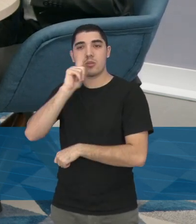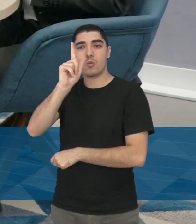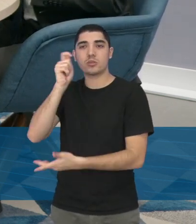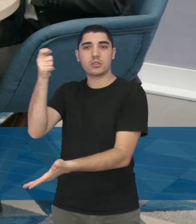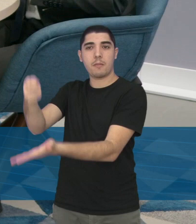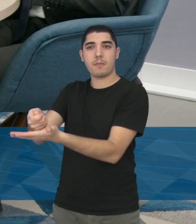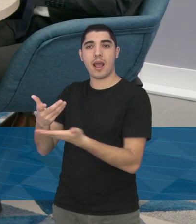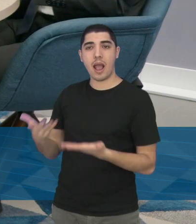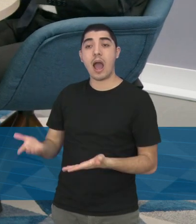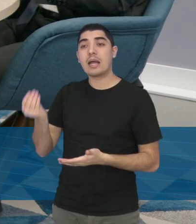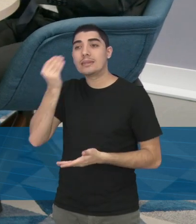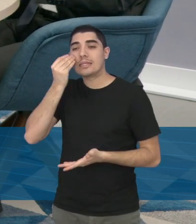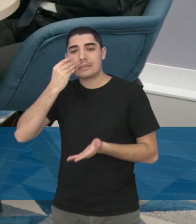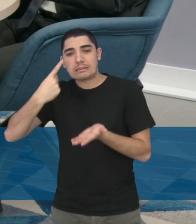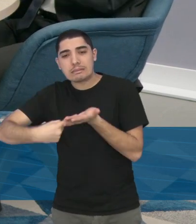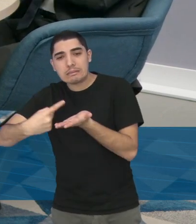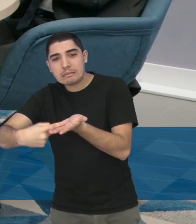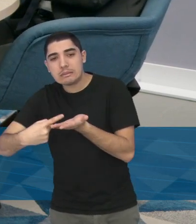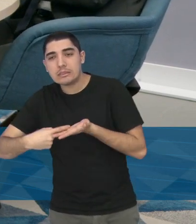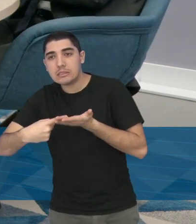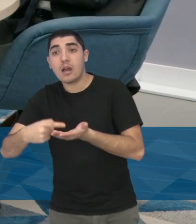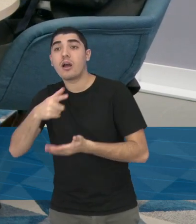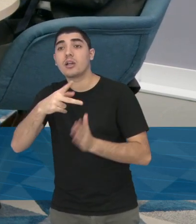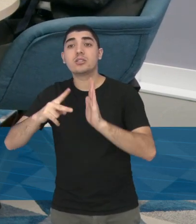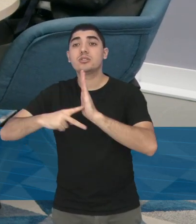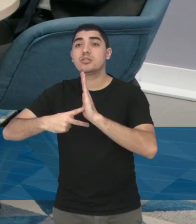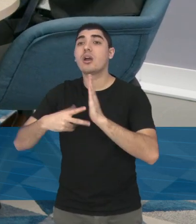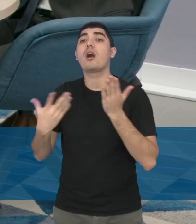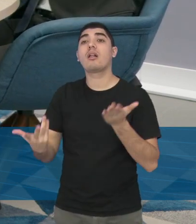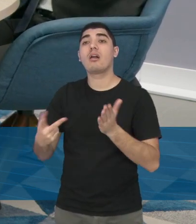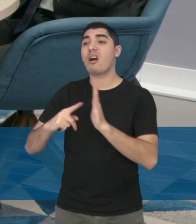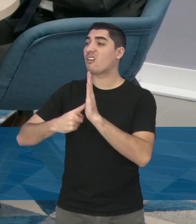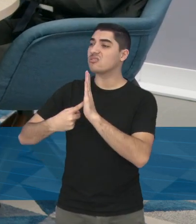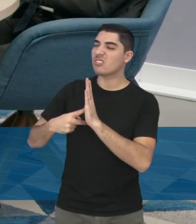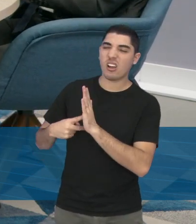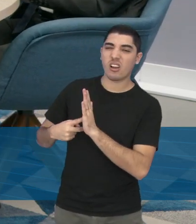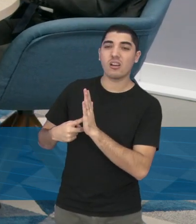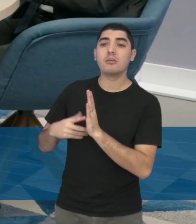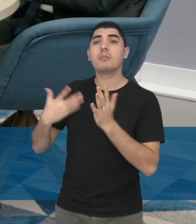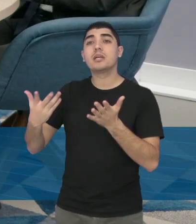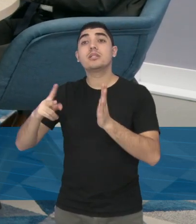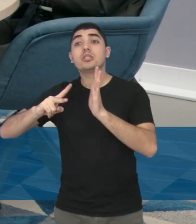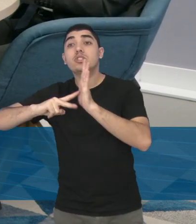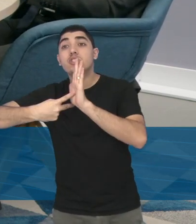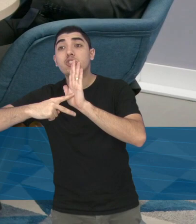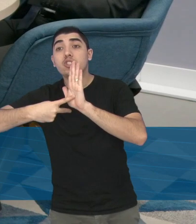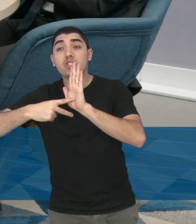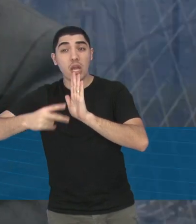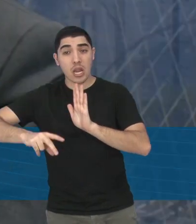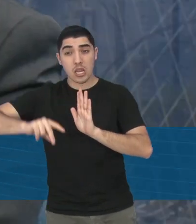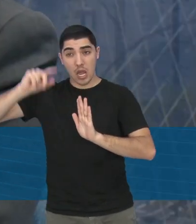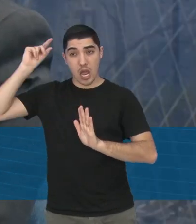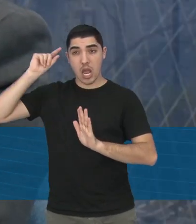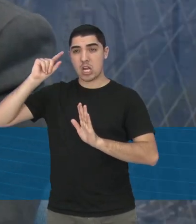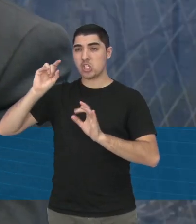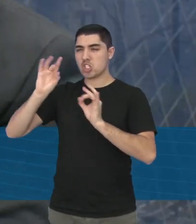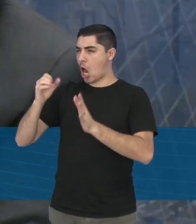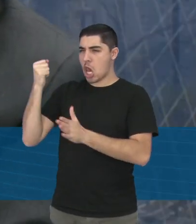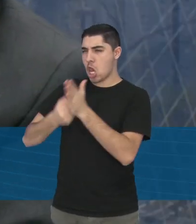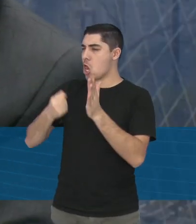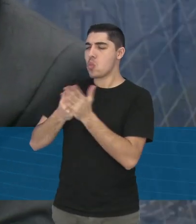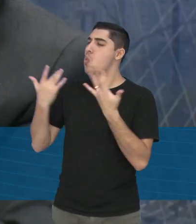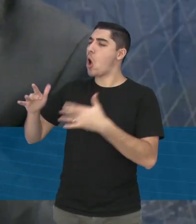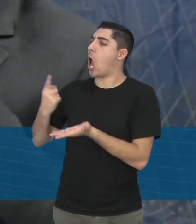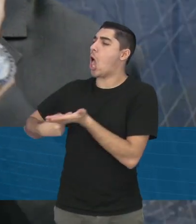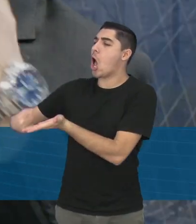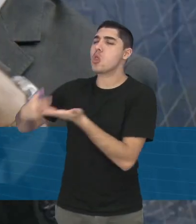sindicato para tentar negociar um banco de horas. Cadê o sindicato? Às vezes é uma portinha fechada. cadê o sindicato? O sindicato era muito imbatível e não